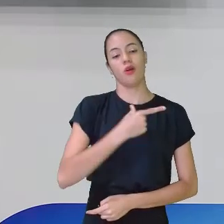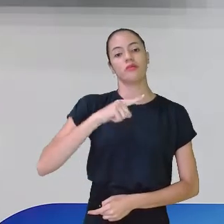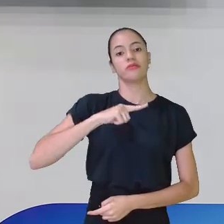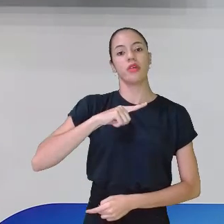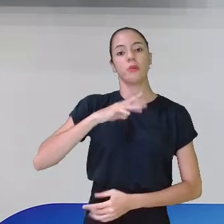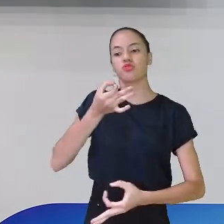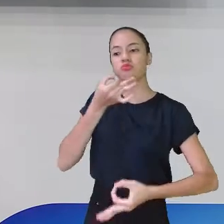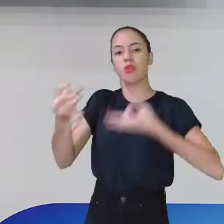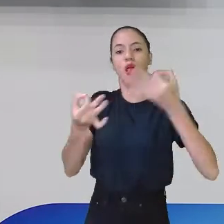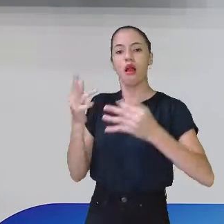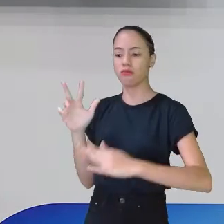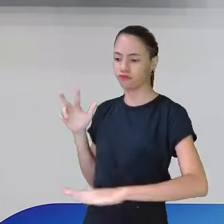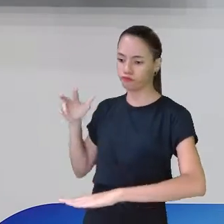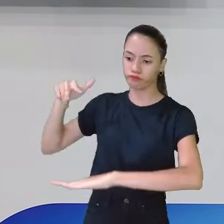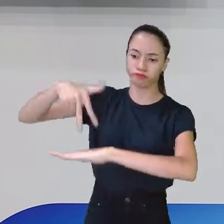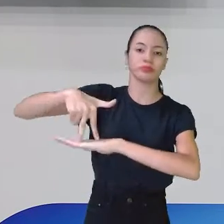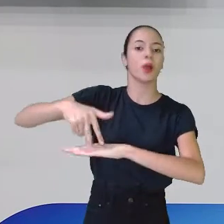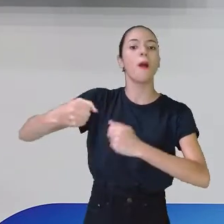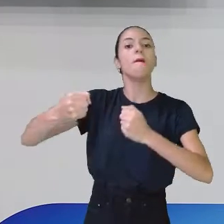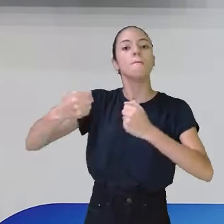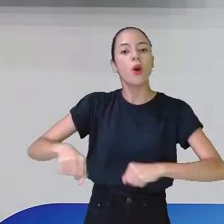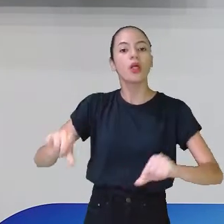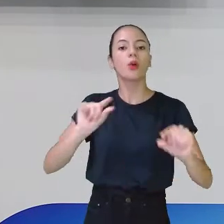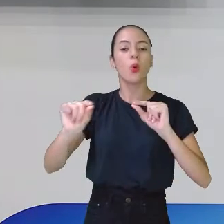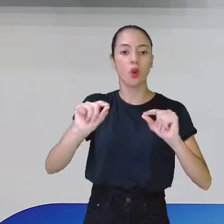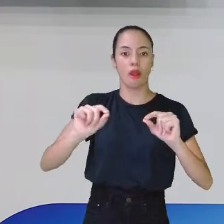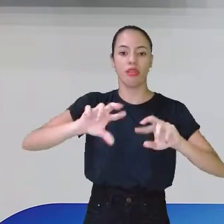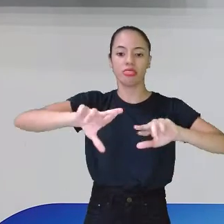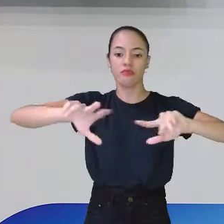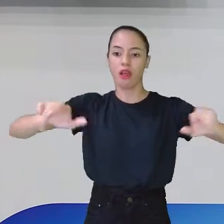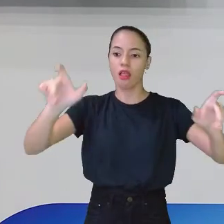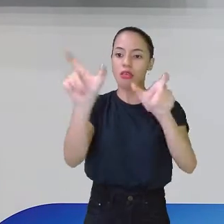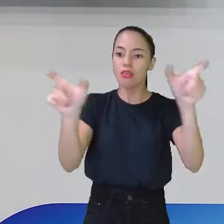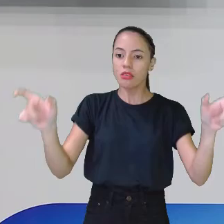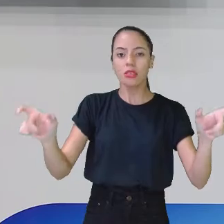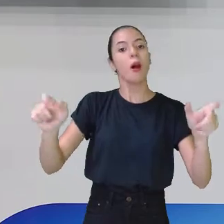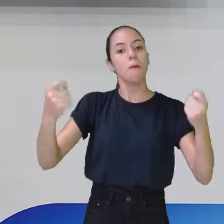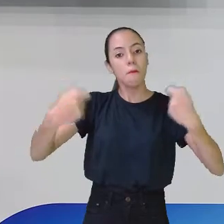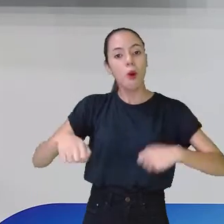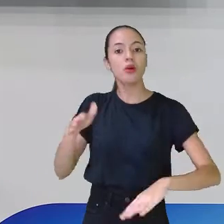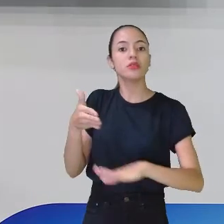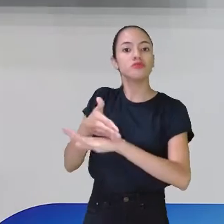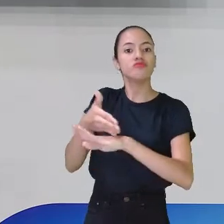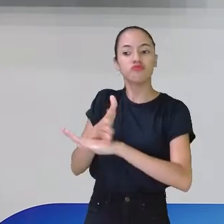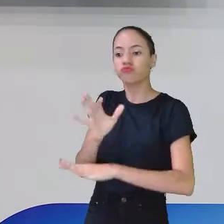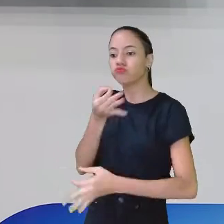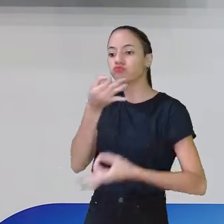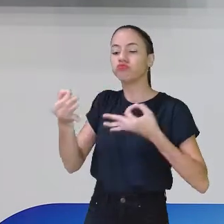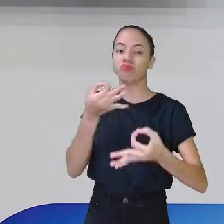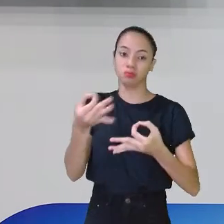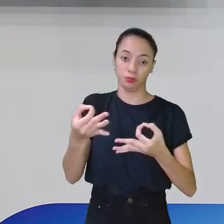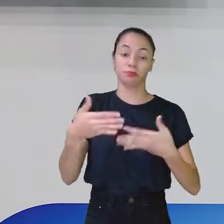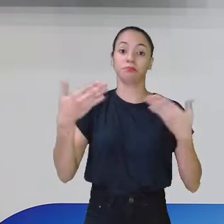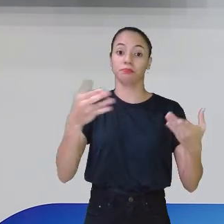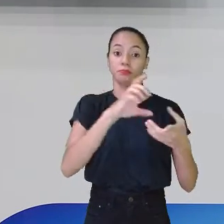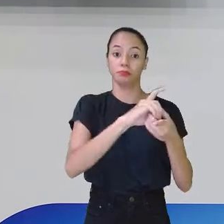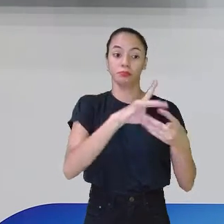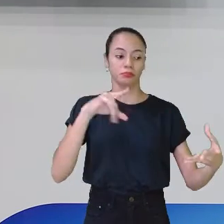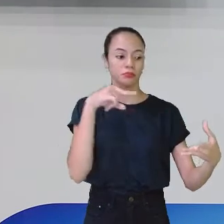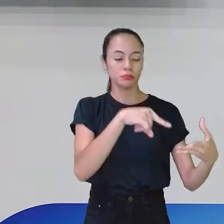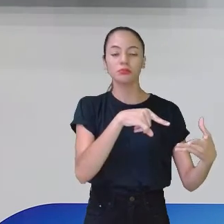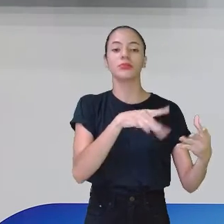gente pode trazer a diferença, né, para dentro da nossa sociedade. E assim sendo, né, ela favorece a